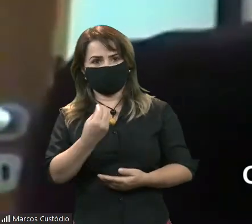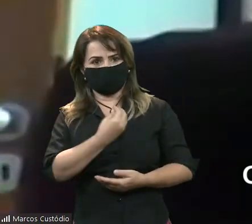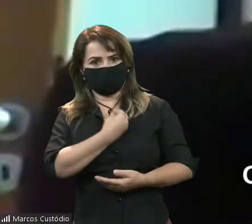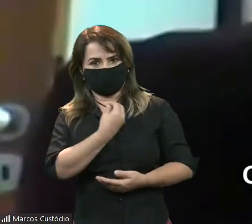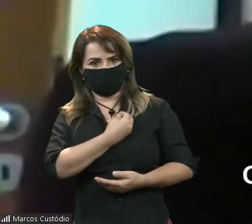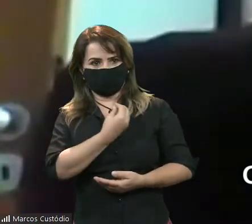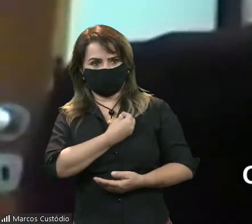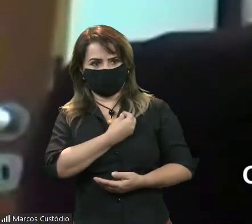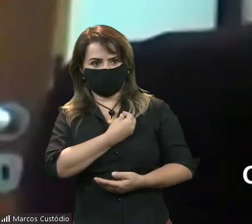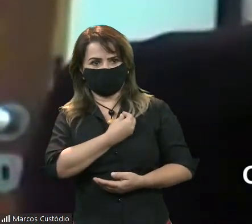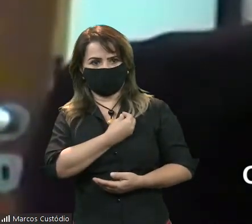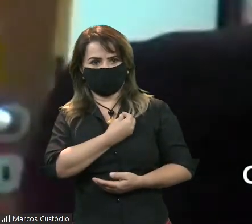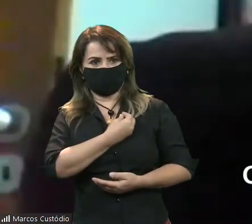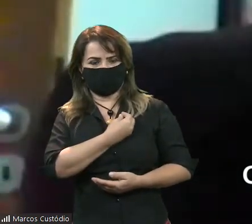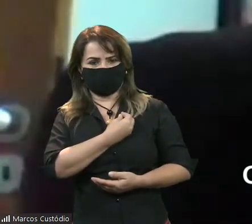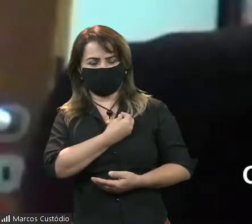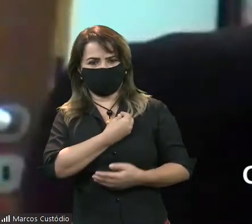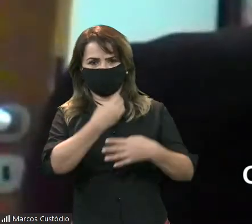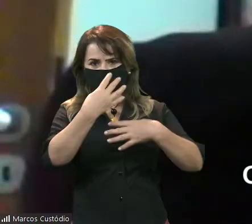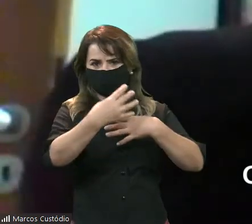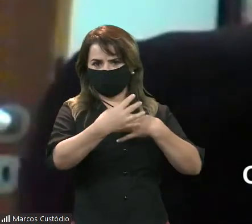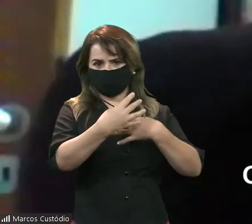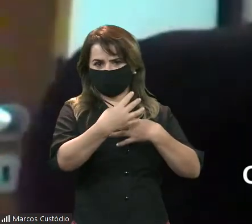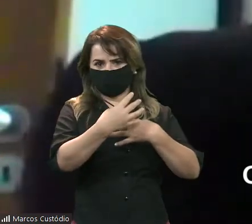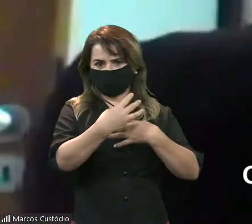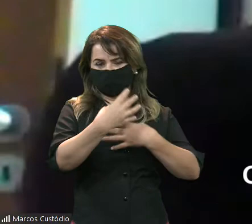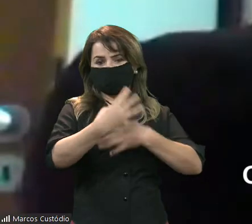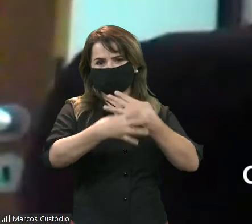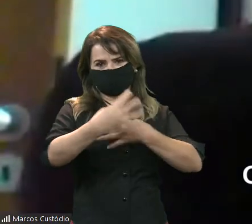impedido pelo Código de Ética da